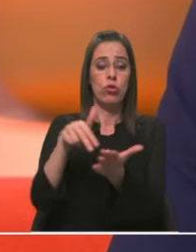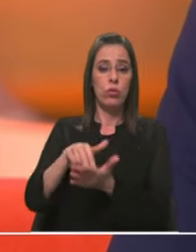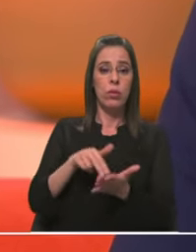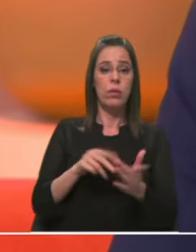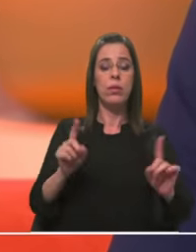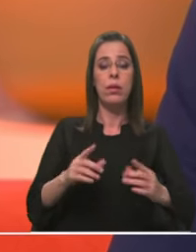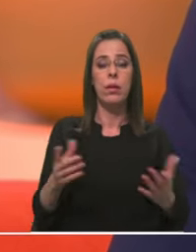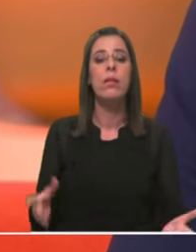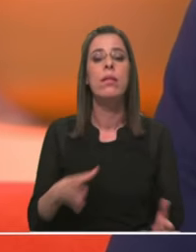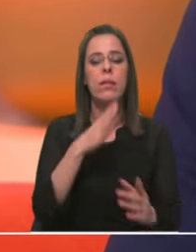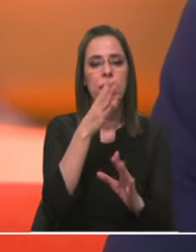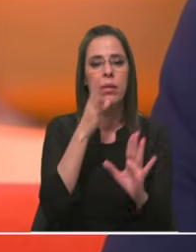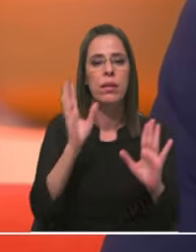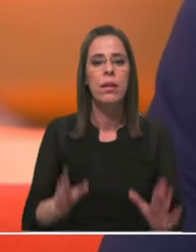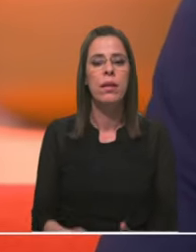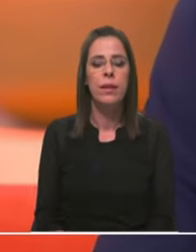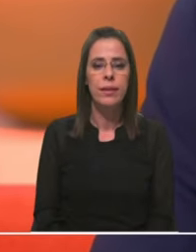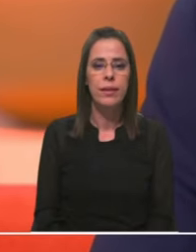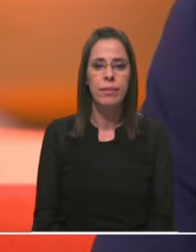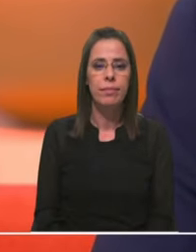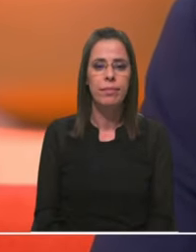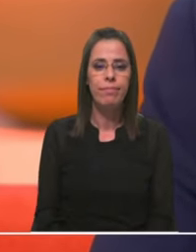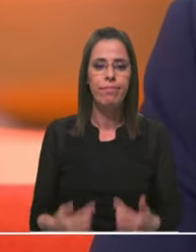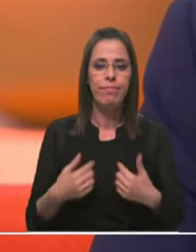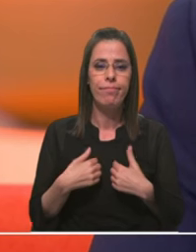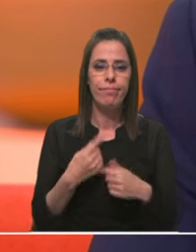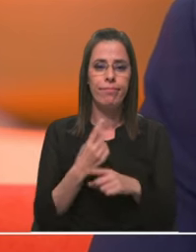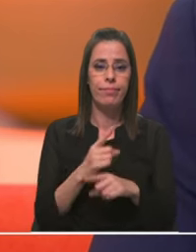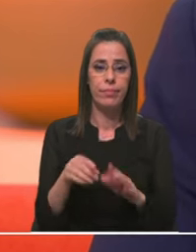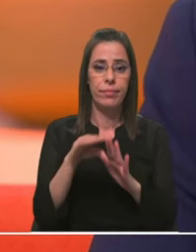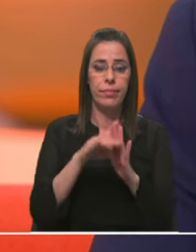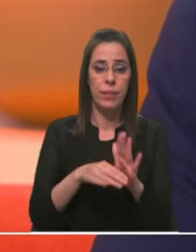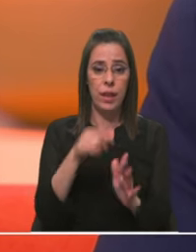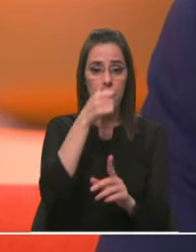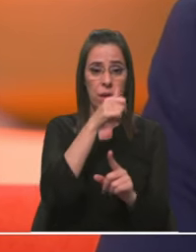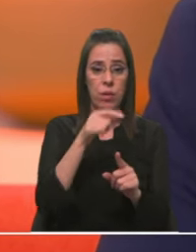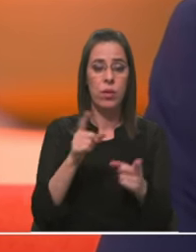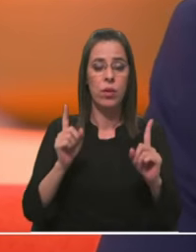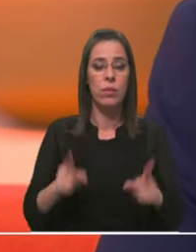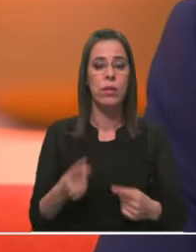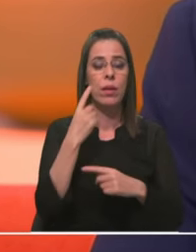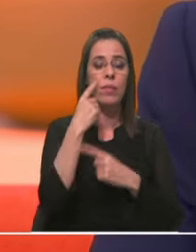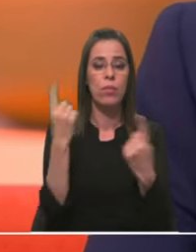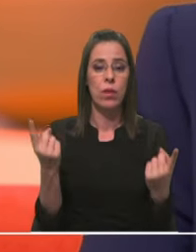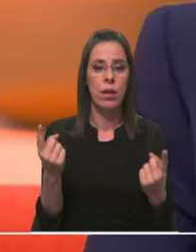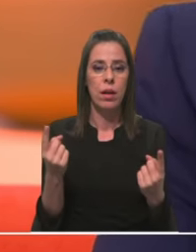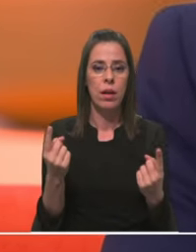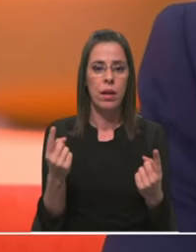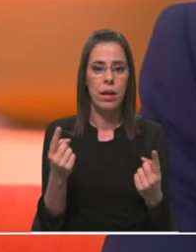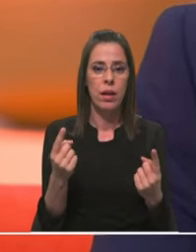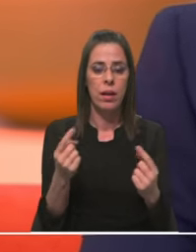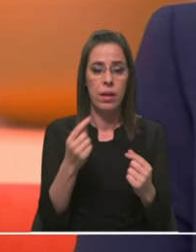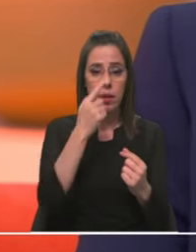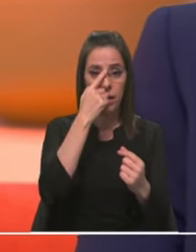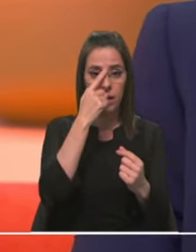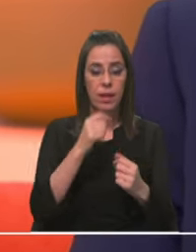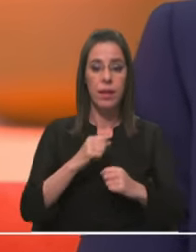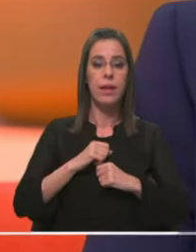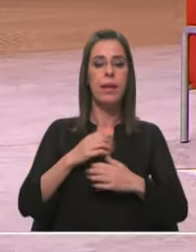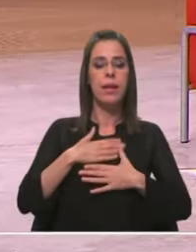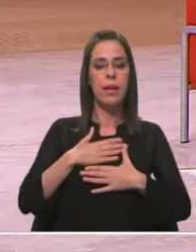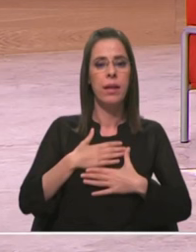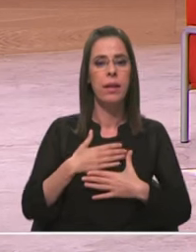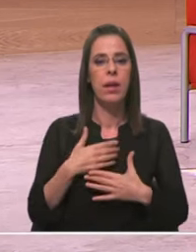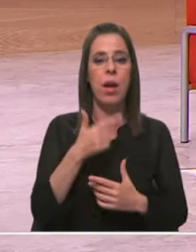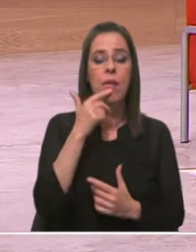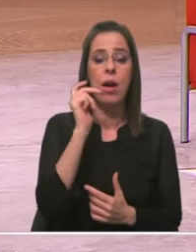coisas não ol eu vou eu vou explicar e por causa destes programas lúdicos começaram a mostrar exatamente a minha porque eu